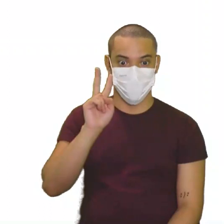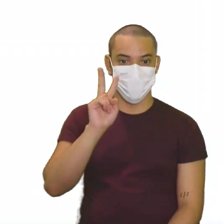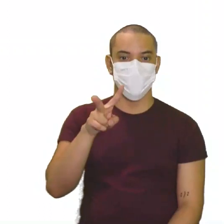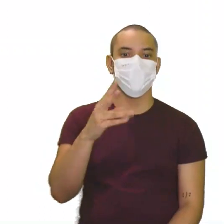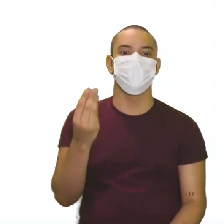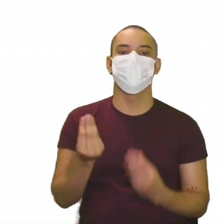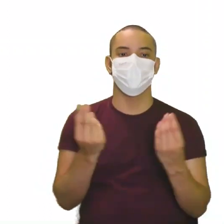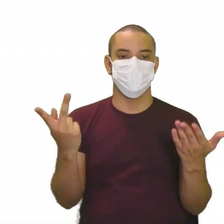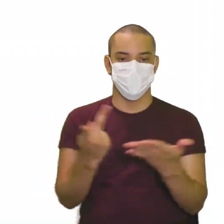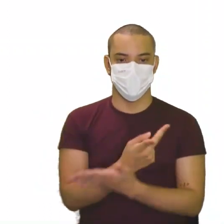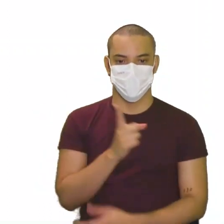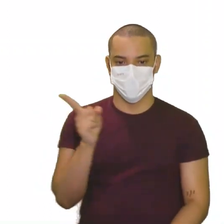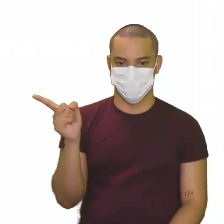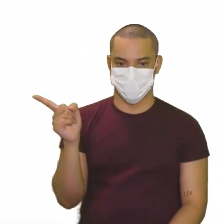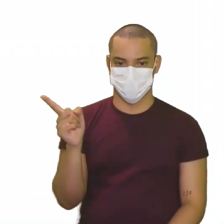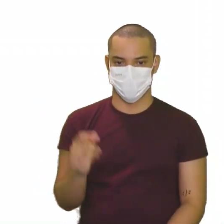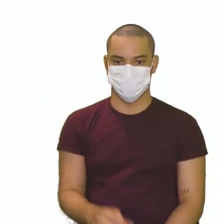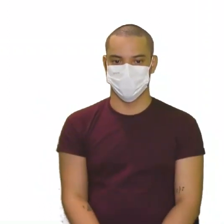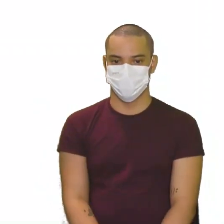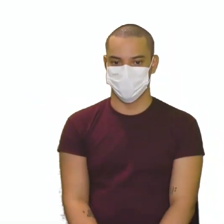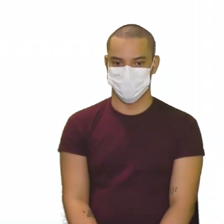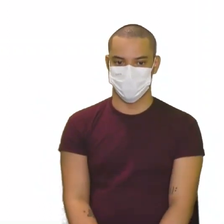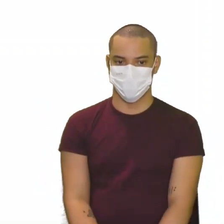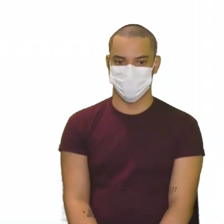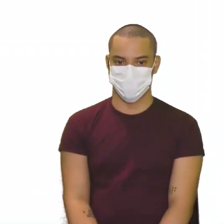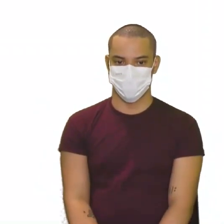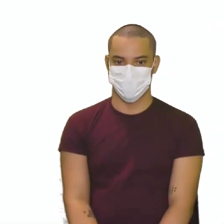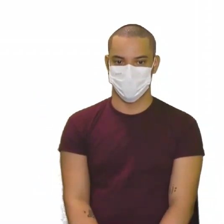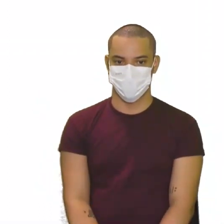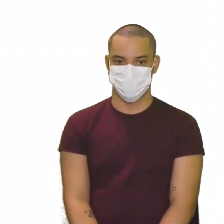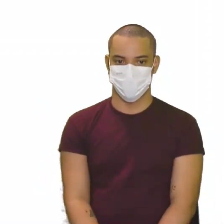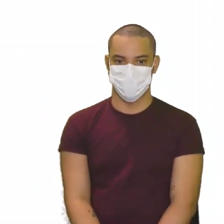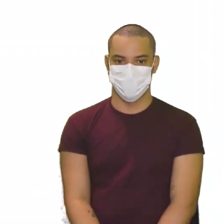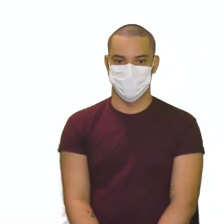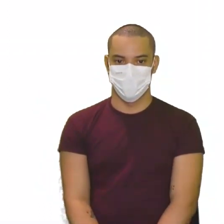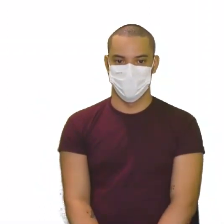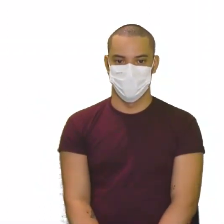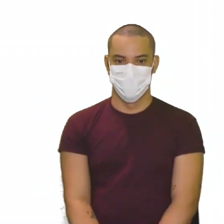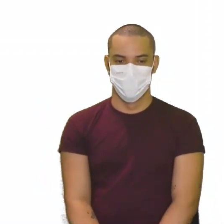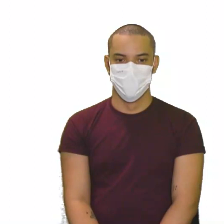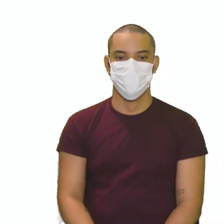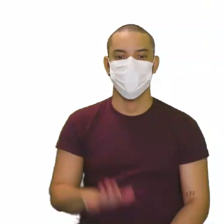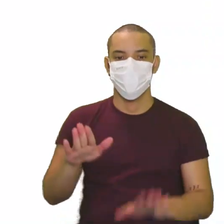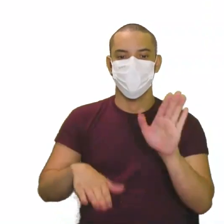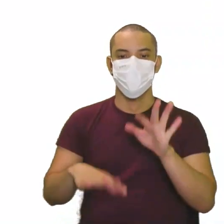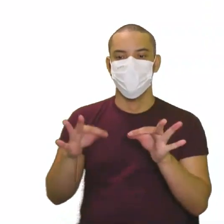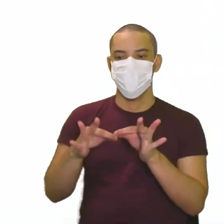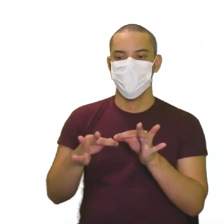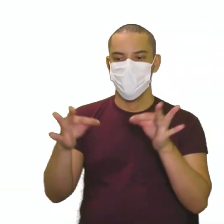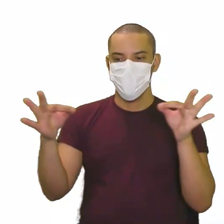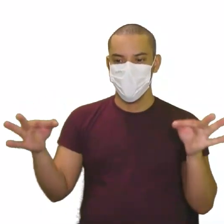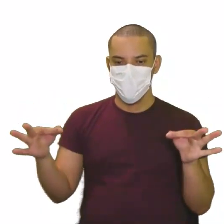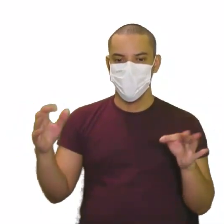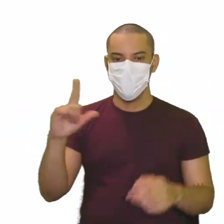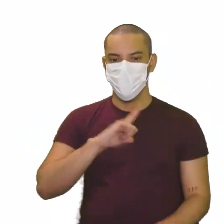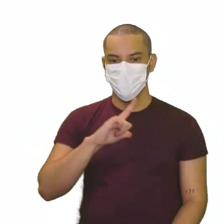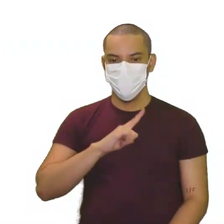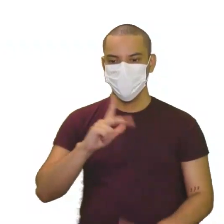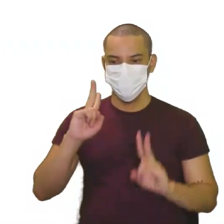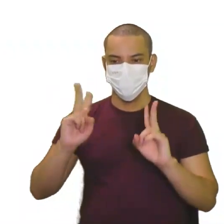aqui tá ali os dois ou depende da distância tá bom e ele nós temos Olha só